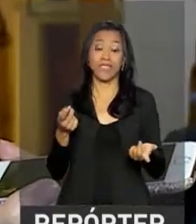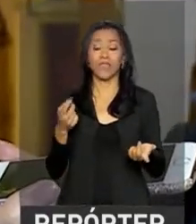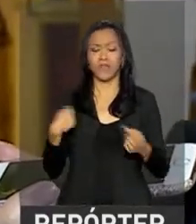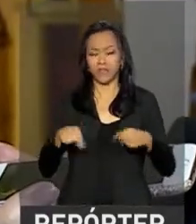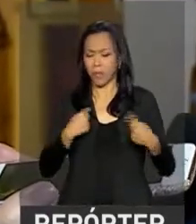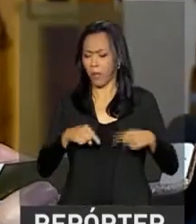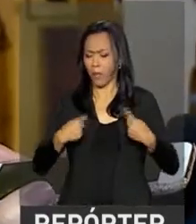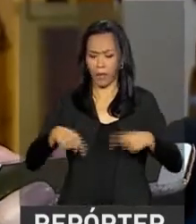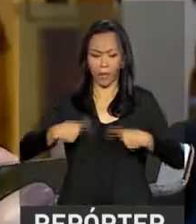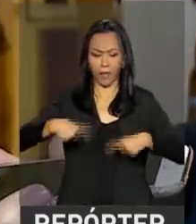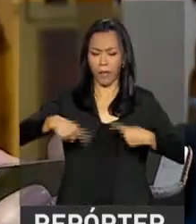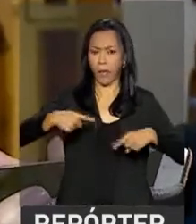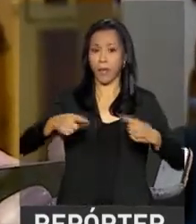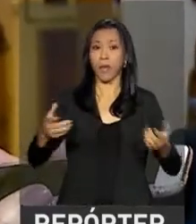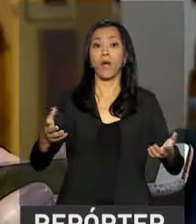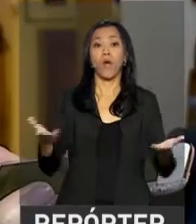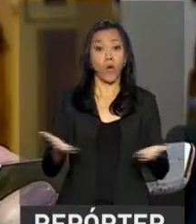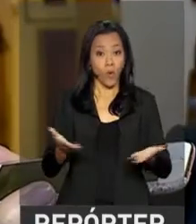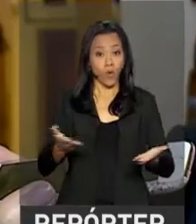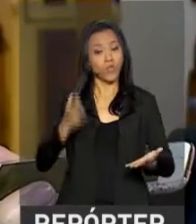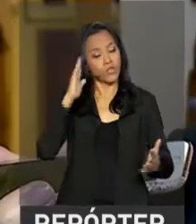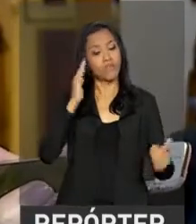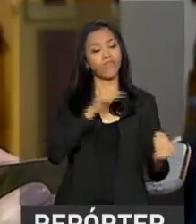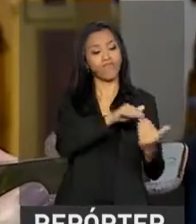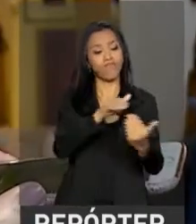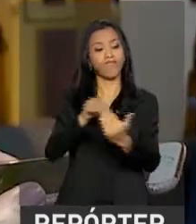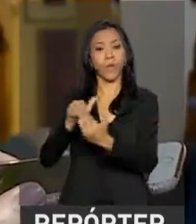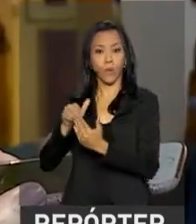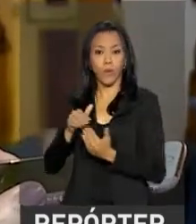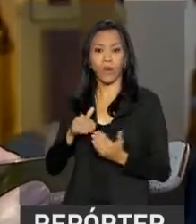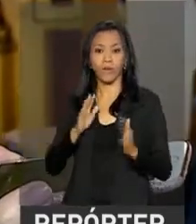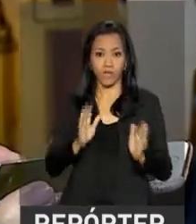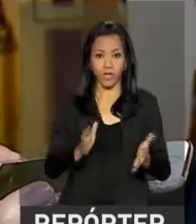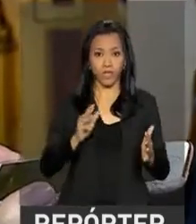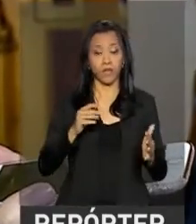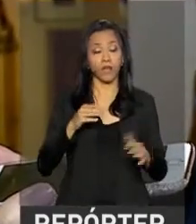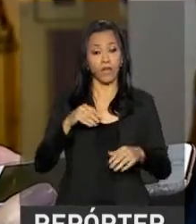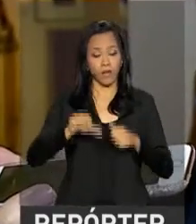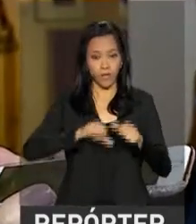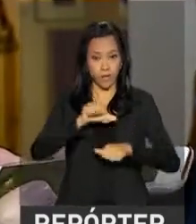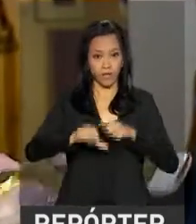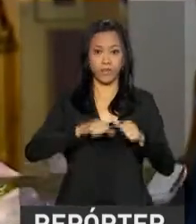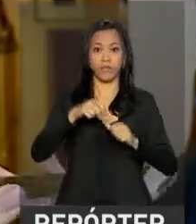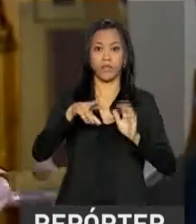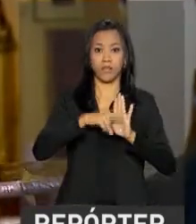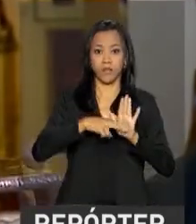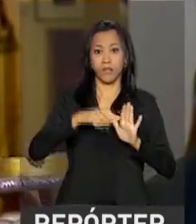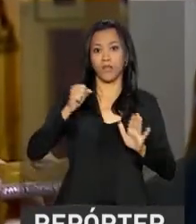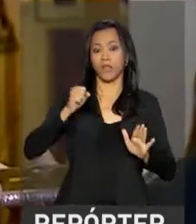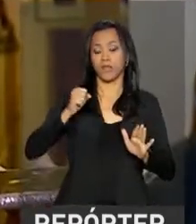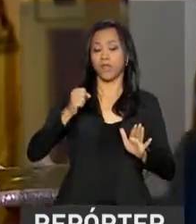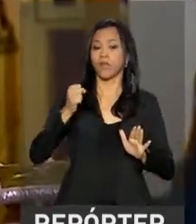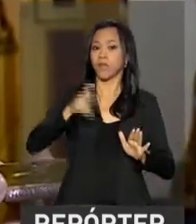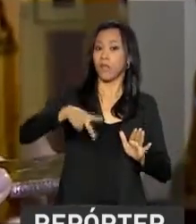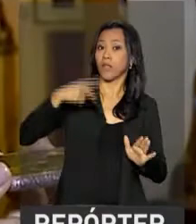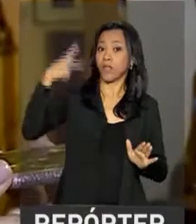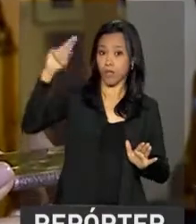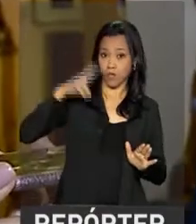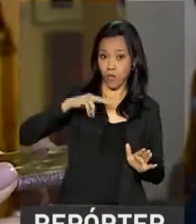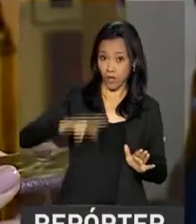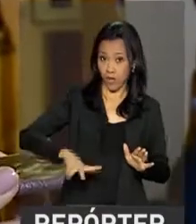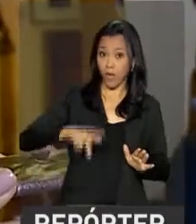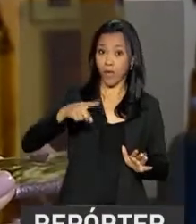discutida, mas que hoje tem um consenso, porque é uma forma de garantir a sustentabilidade a médio prazo